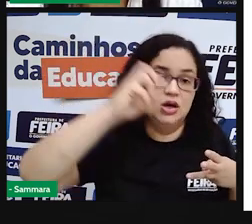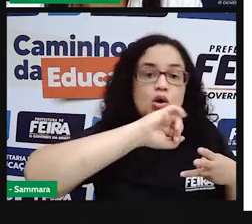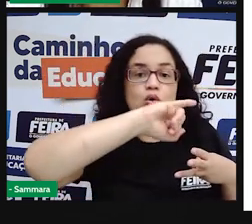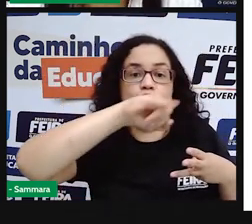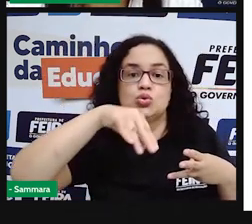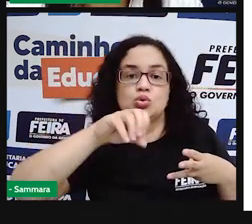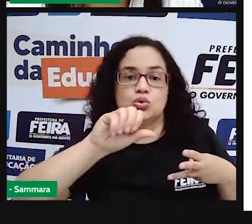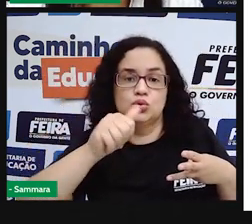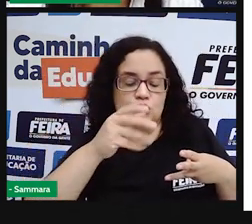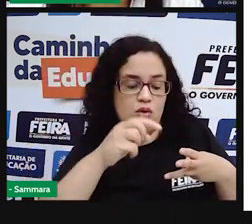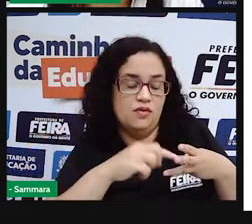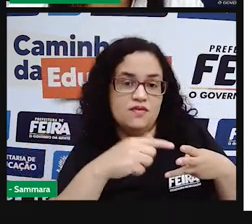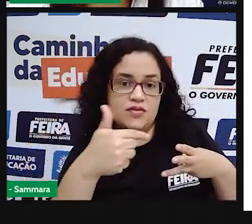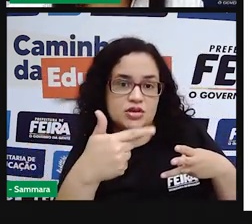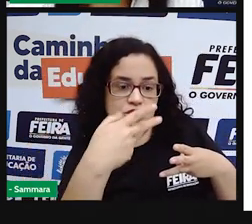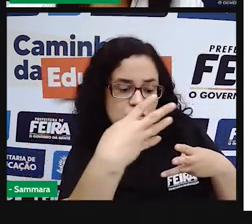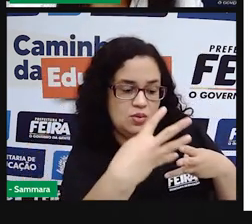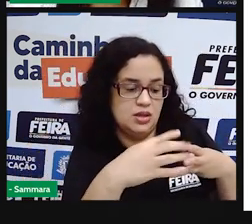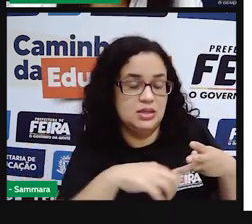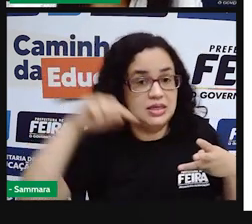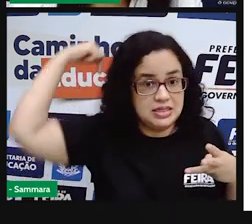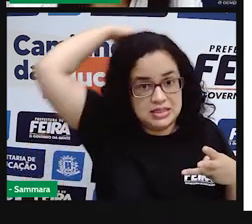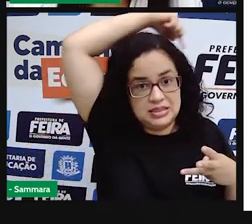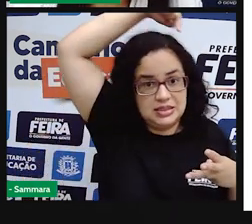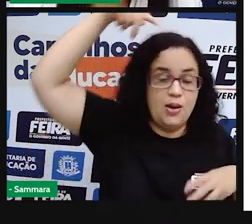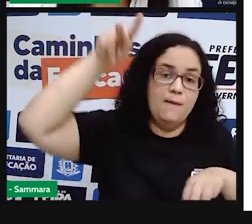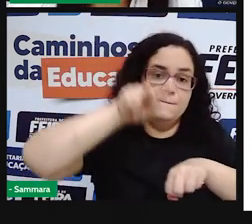dia 29.